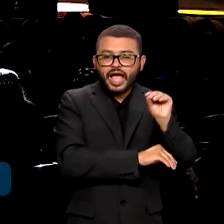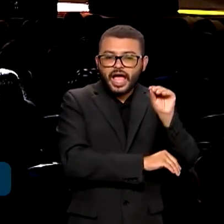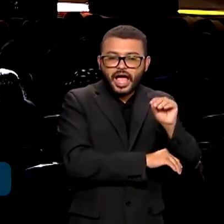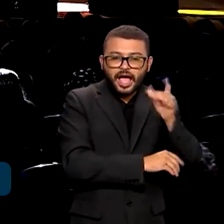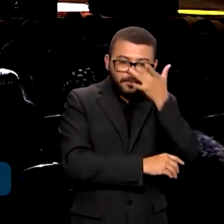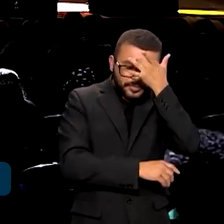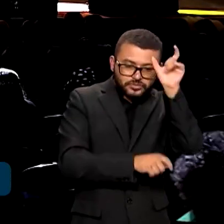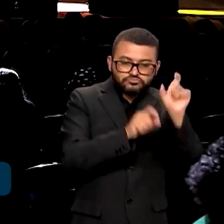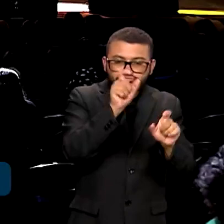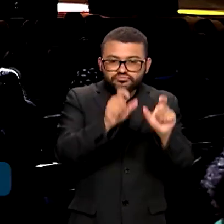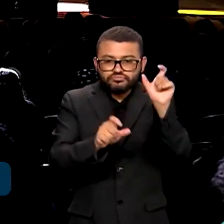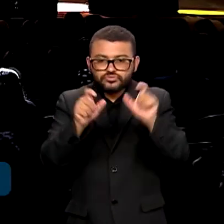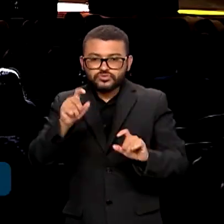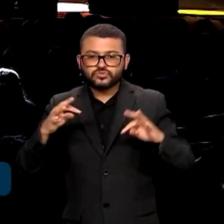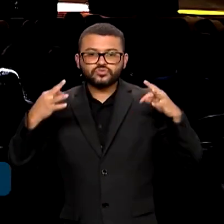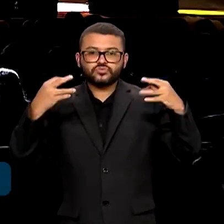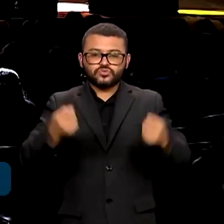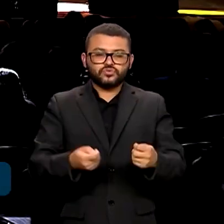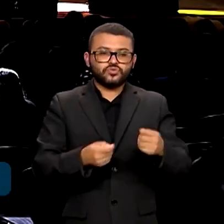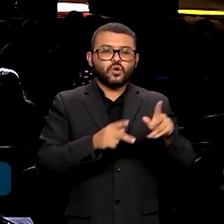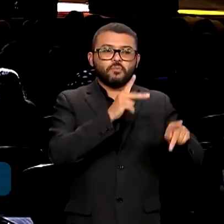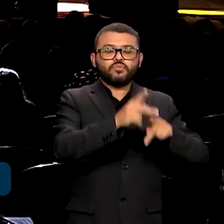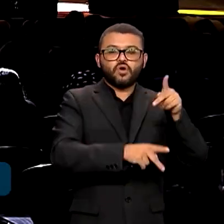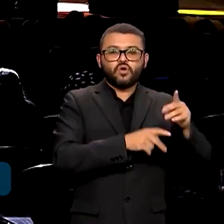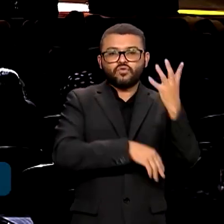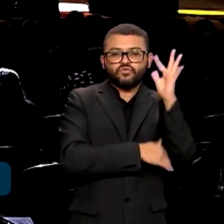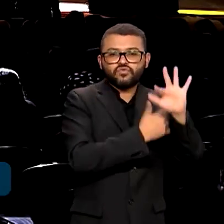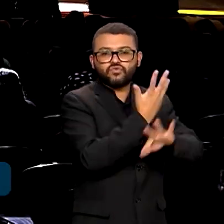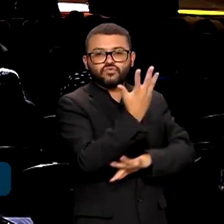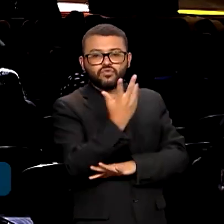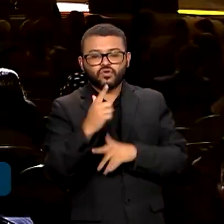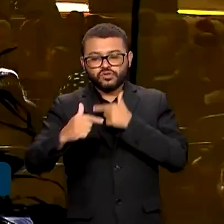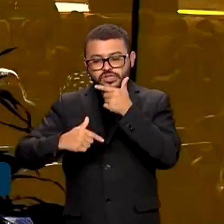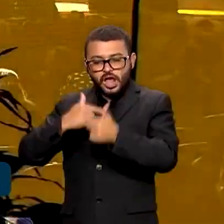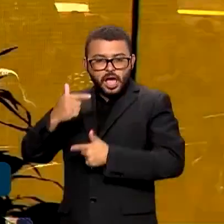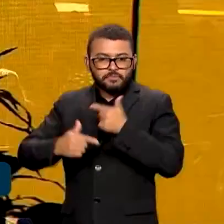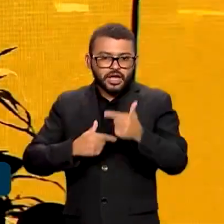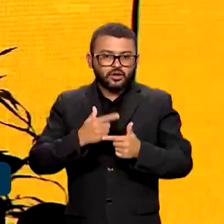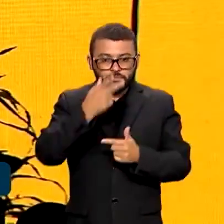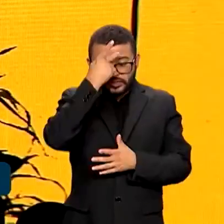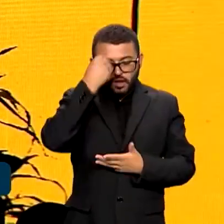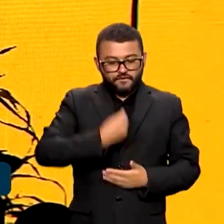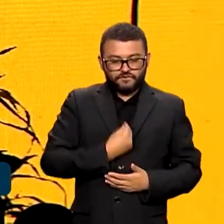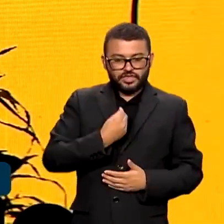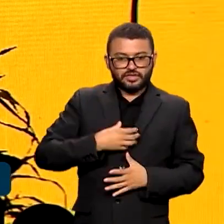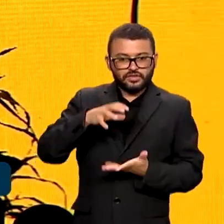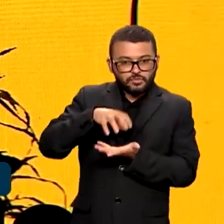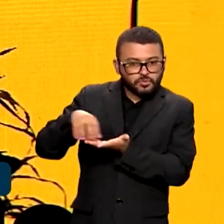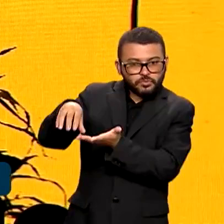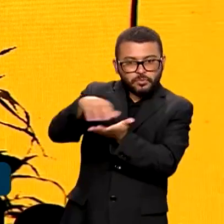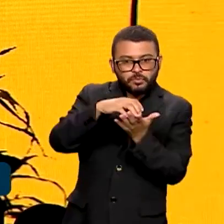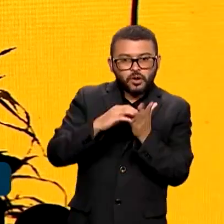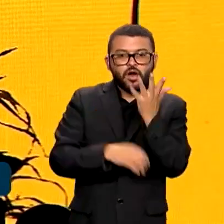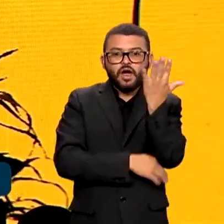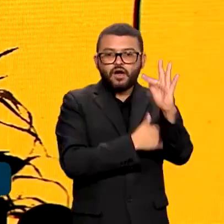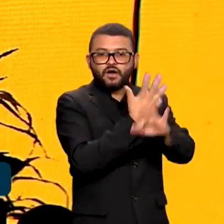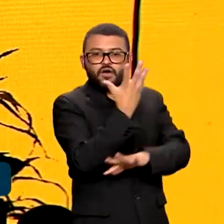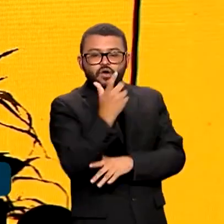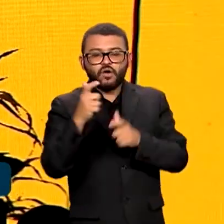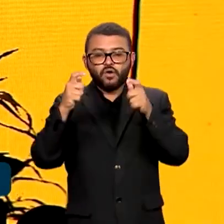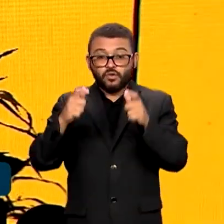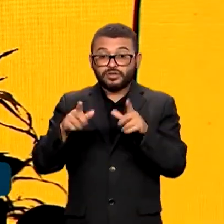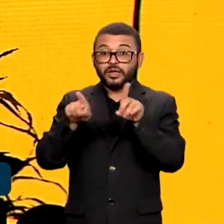cuidar das pessoas, dos povos das florestas, dos trabalhadores, dos assentados e daqueles que vivem nas